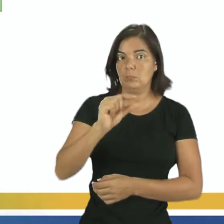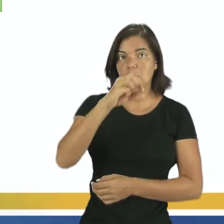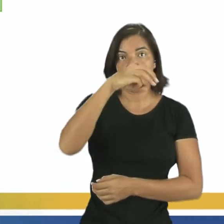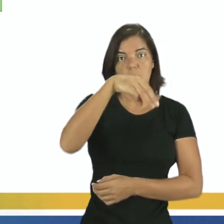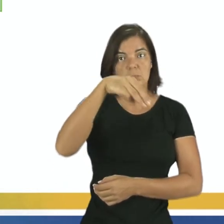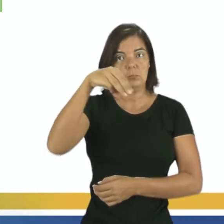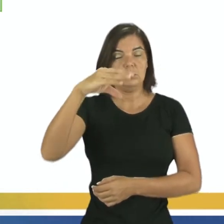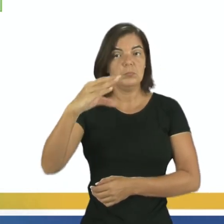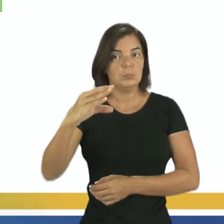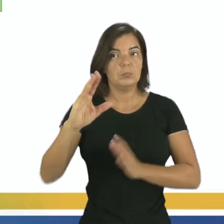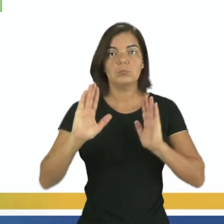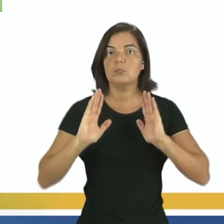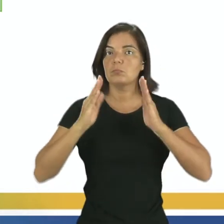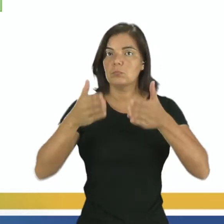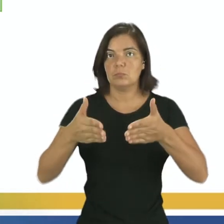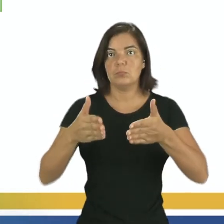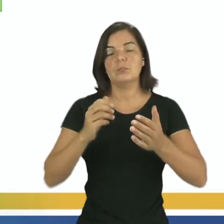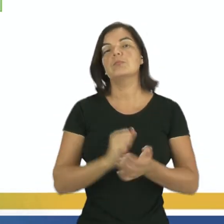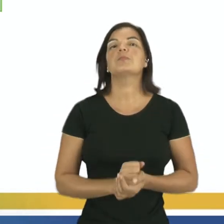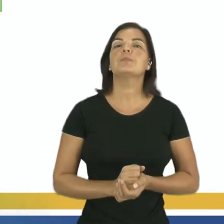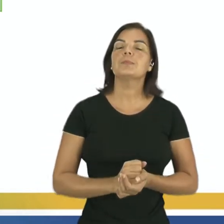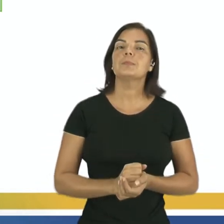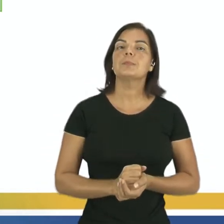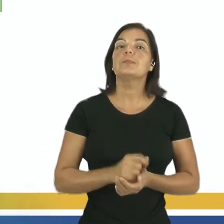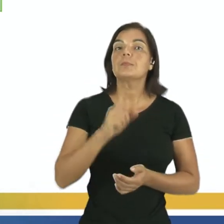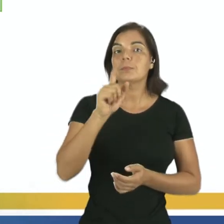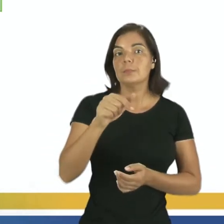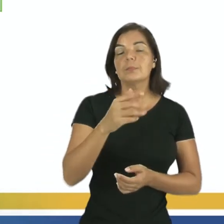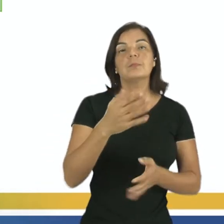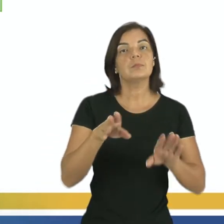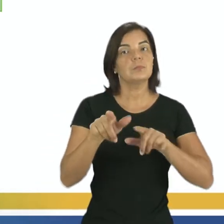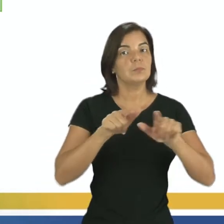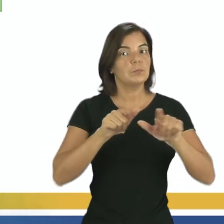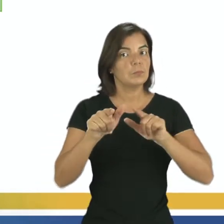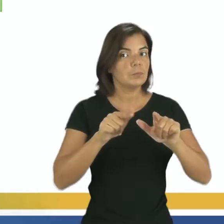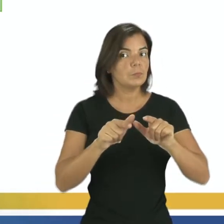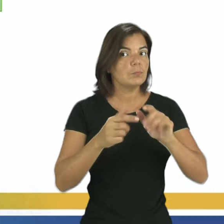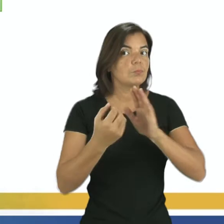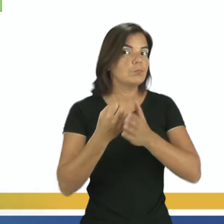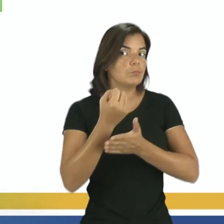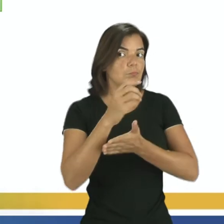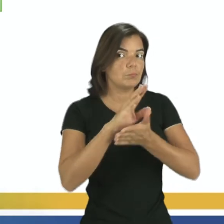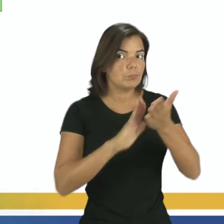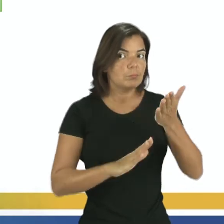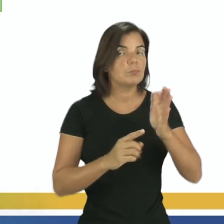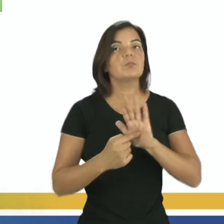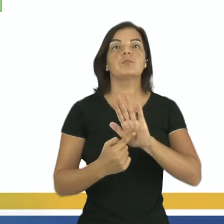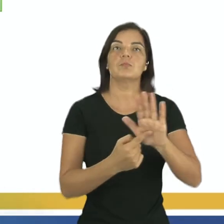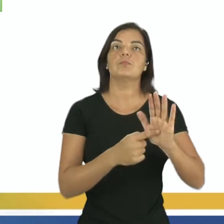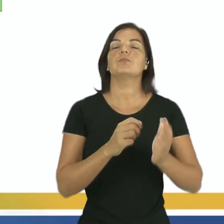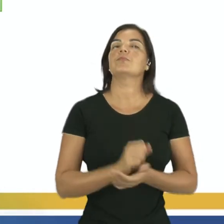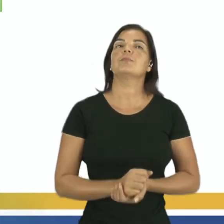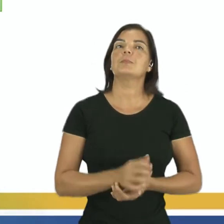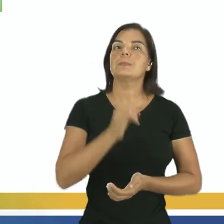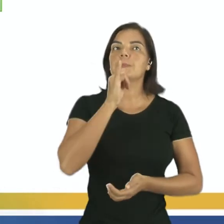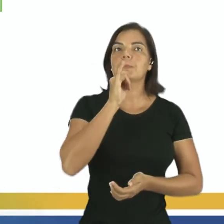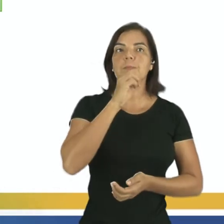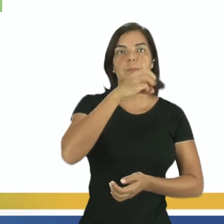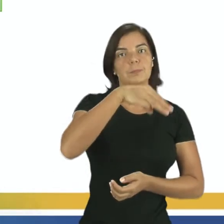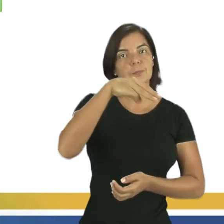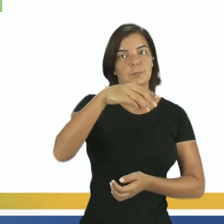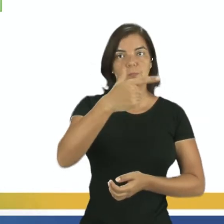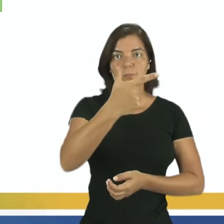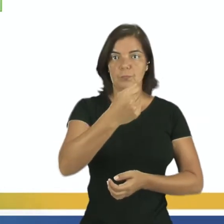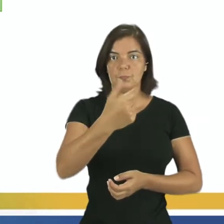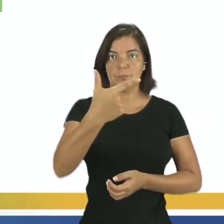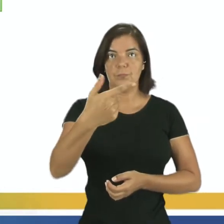múltiplo simultâneo desses números, certo? Esse é o nosso trabalho aqui. Então, vamos ver um exemplo aqui, ó. O